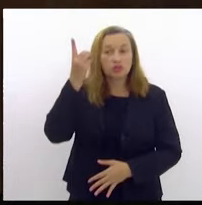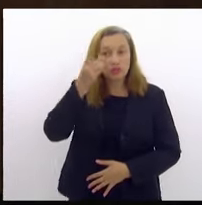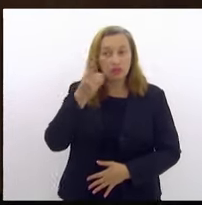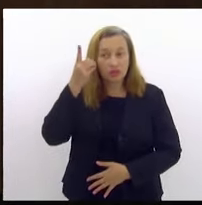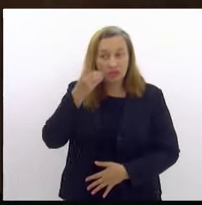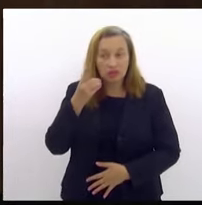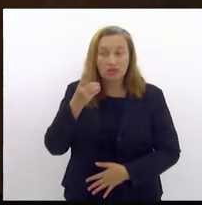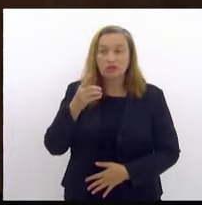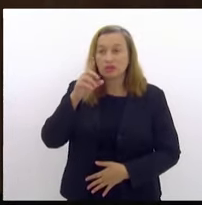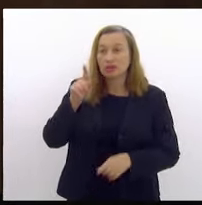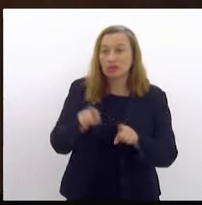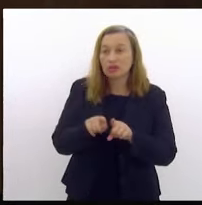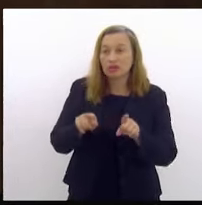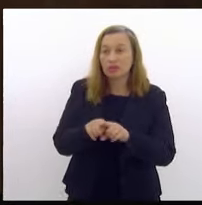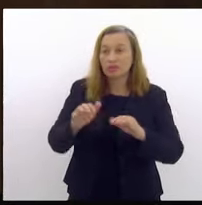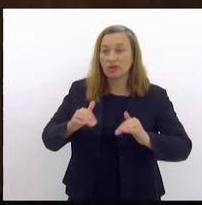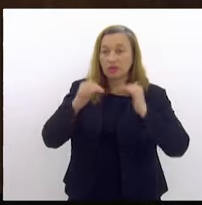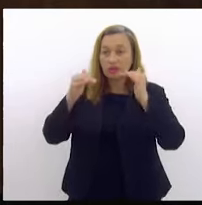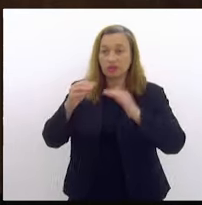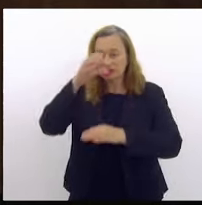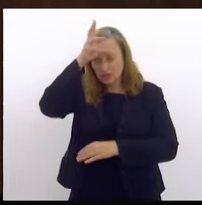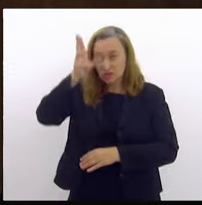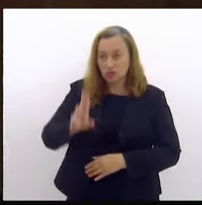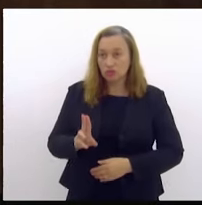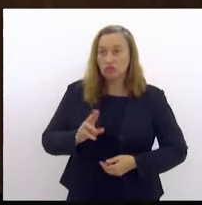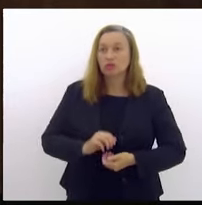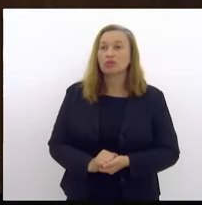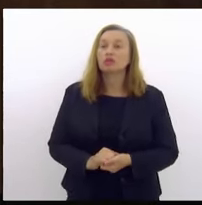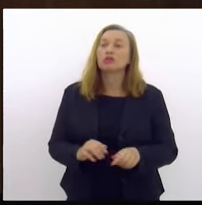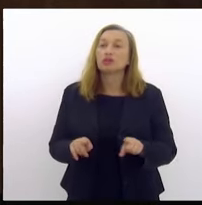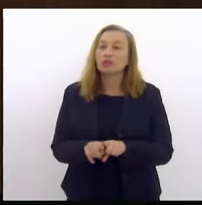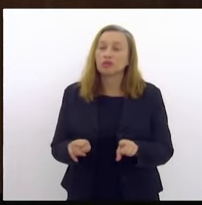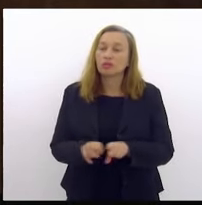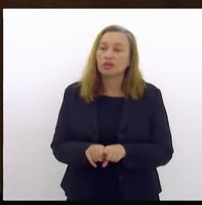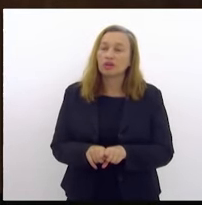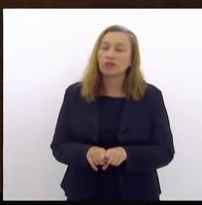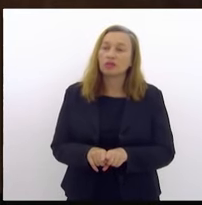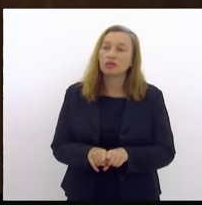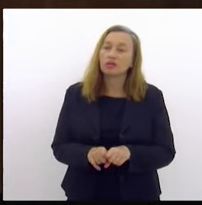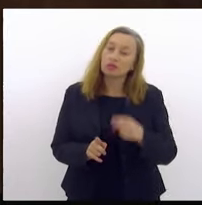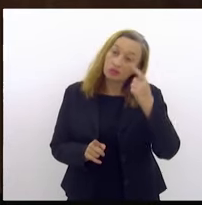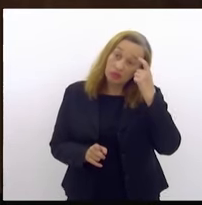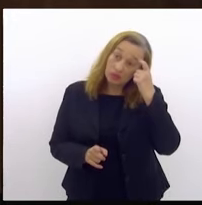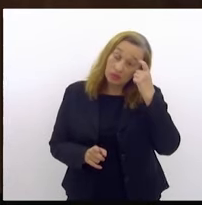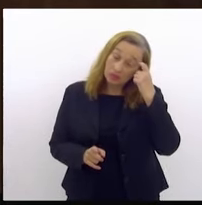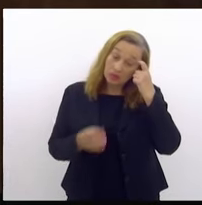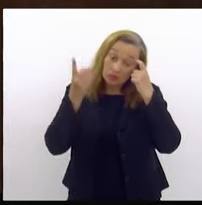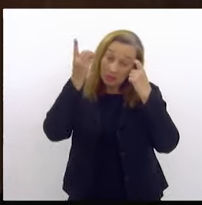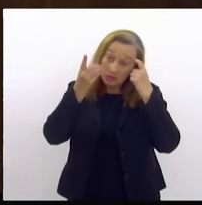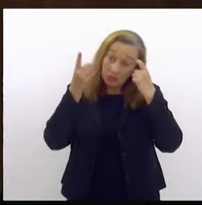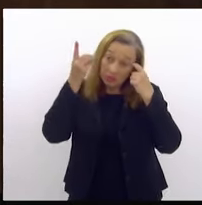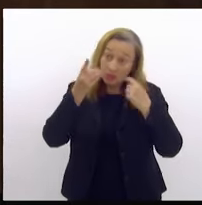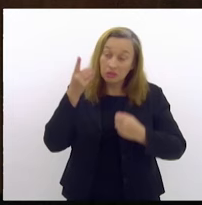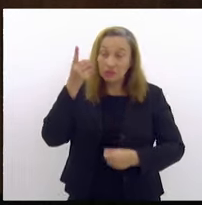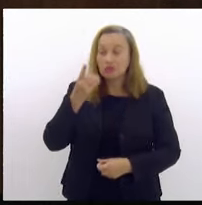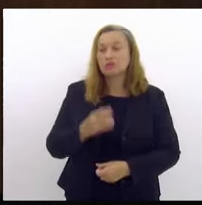inclusive Vossa Excelência, deputada Tia Ju, e também para o deputado